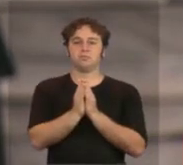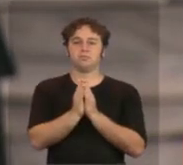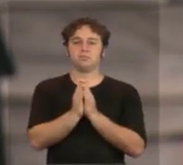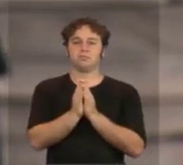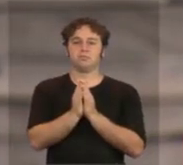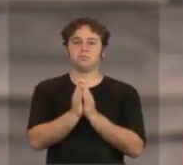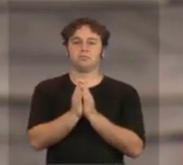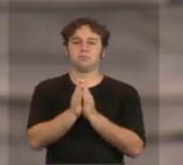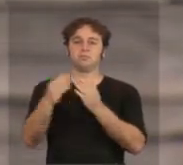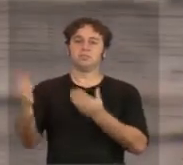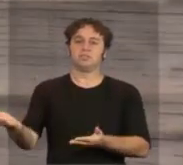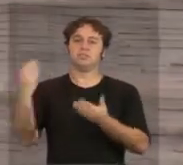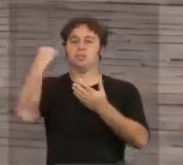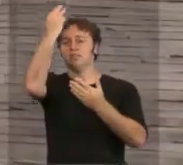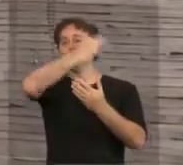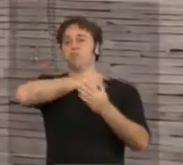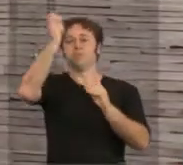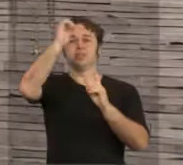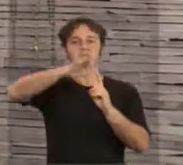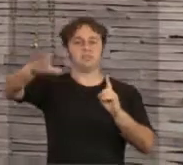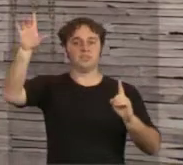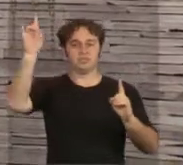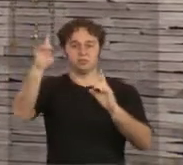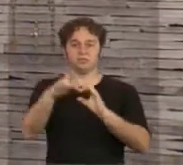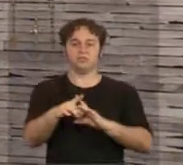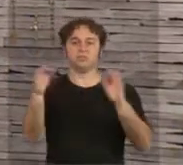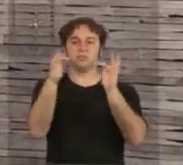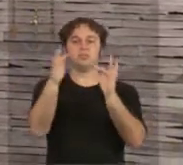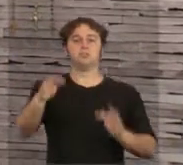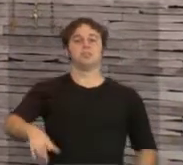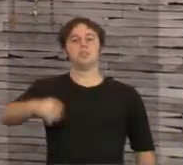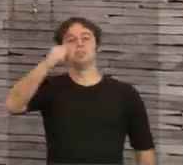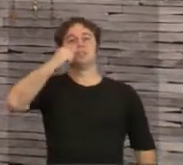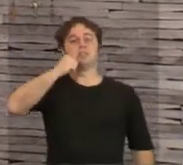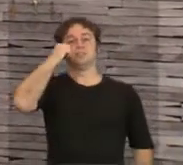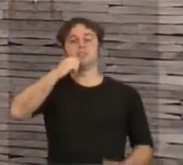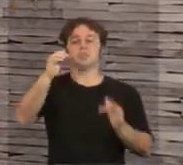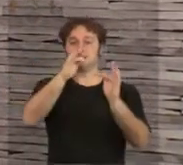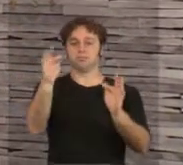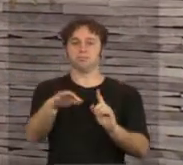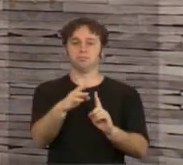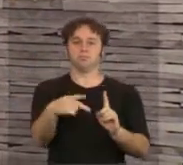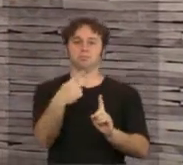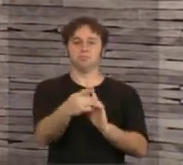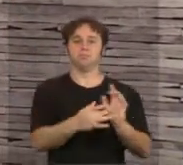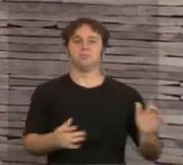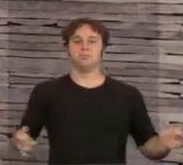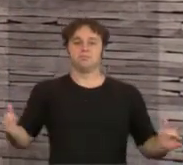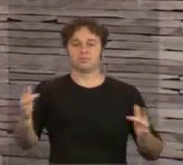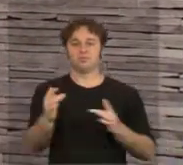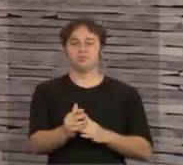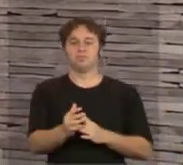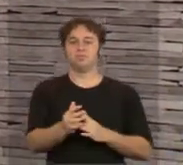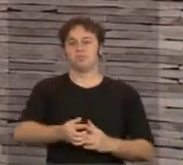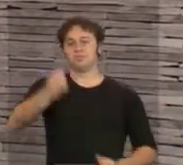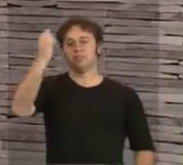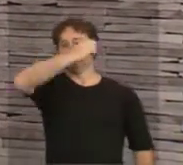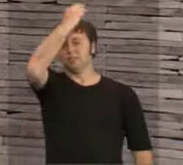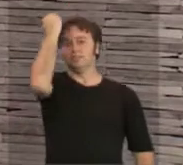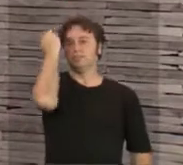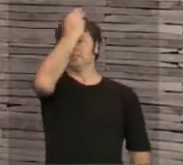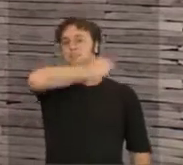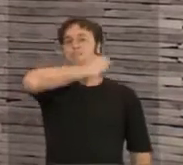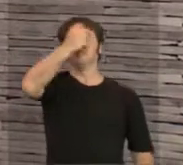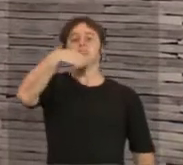morte. Amém. Ave Maria, cheia de graça, o Senhor é convosco. Bendita sois vós entre as mulheres, e bendito é o fruto do vosso